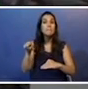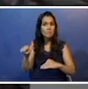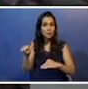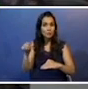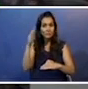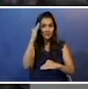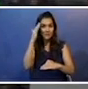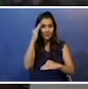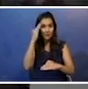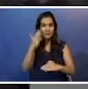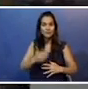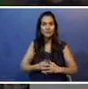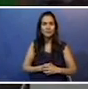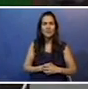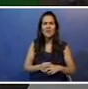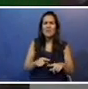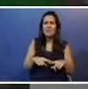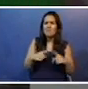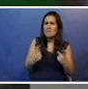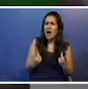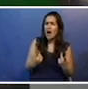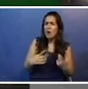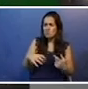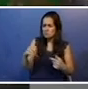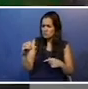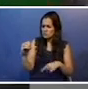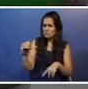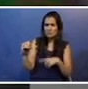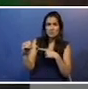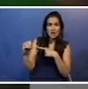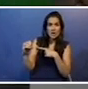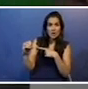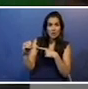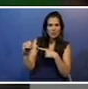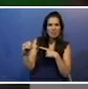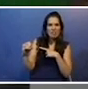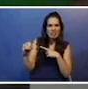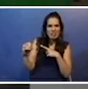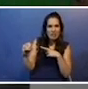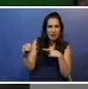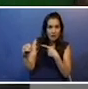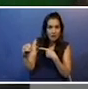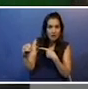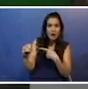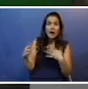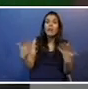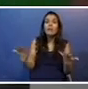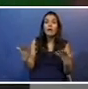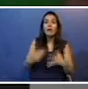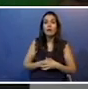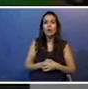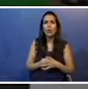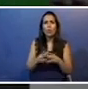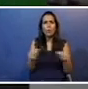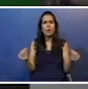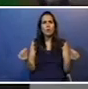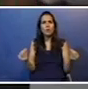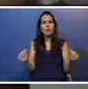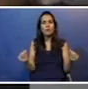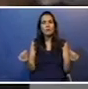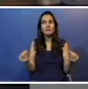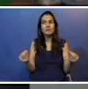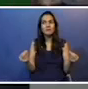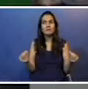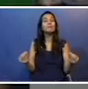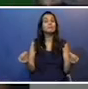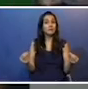certo? Professora, mas e o zero na numeração romana? Cadê o zero? Então aqui nós temos um